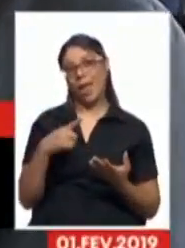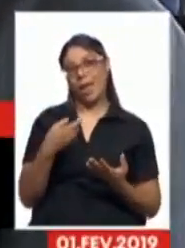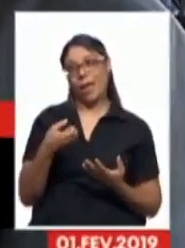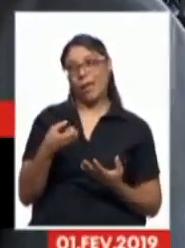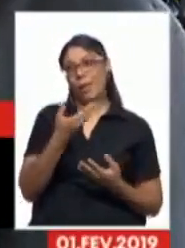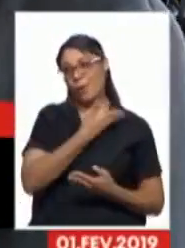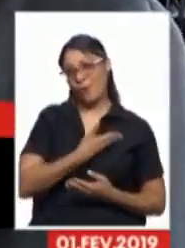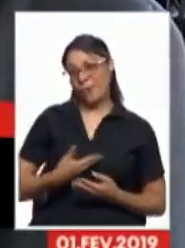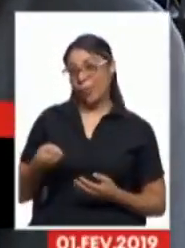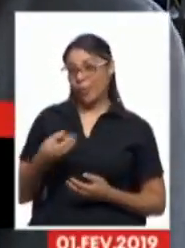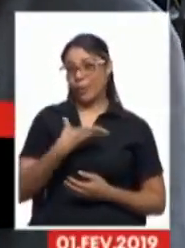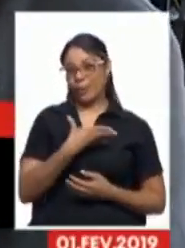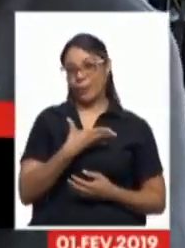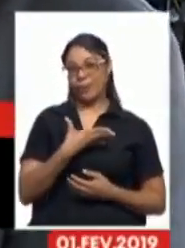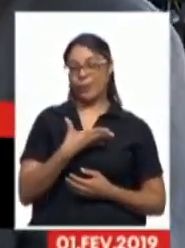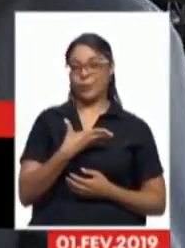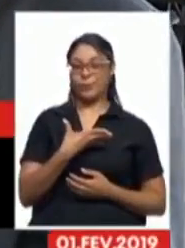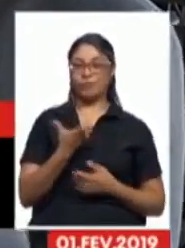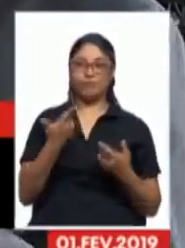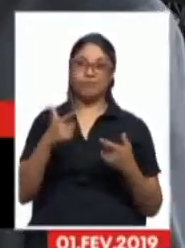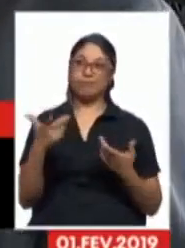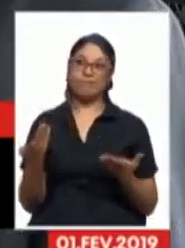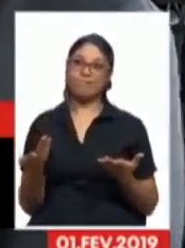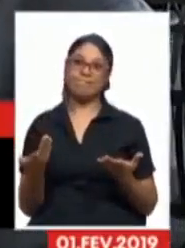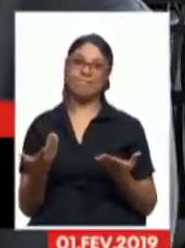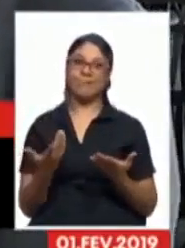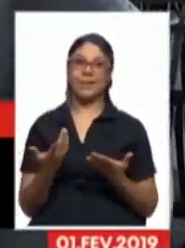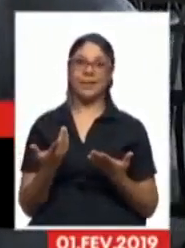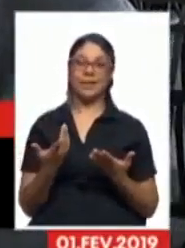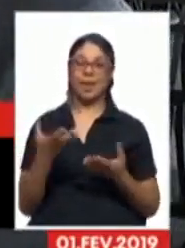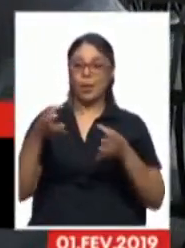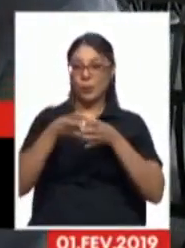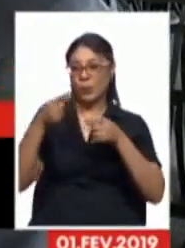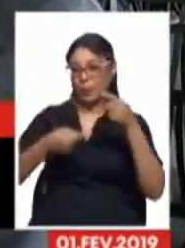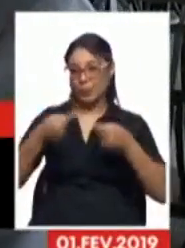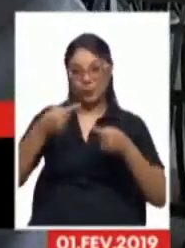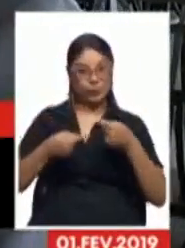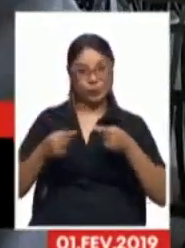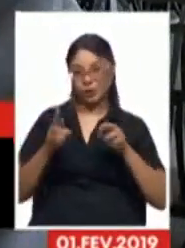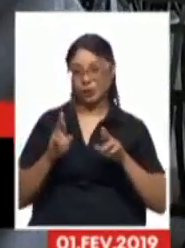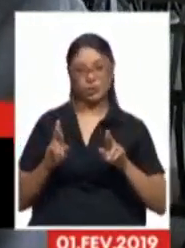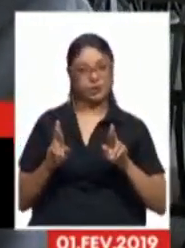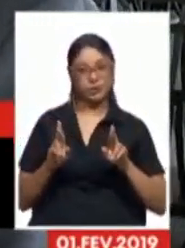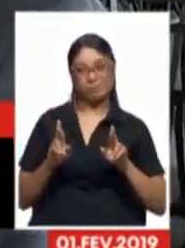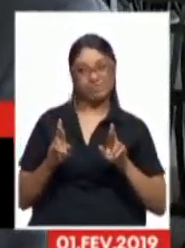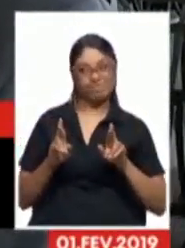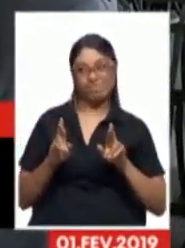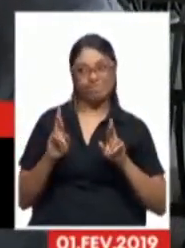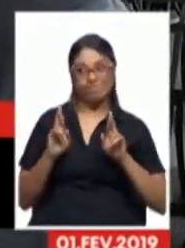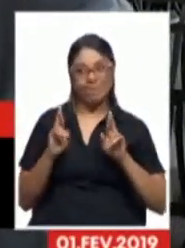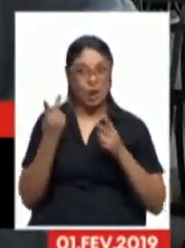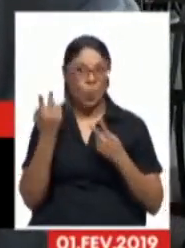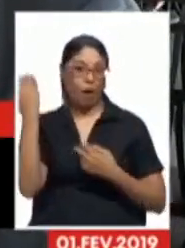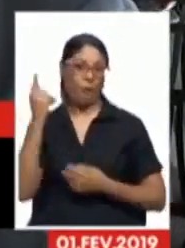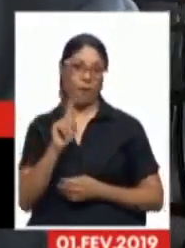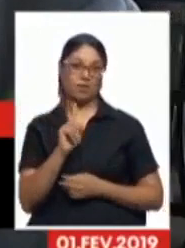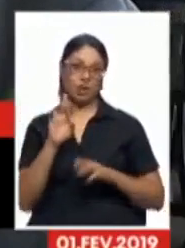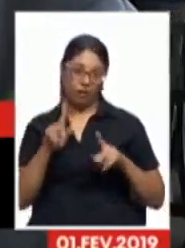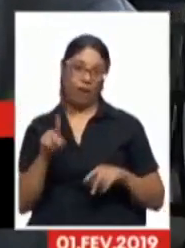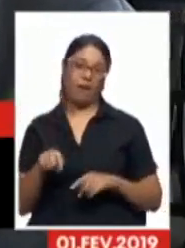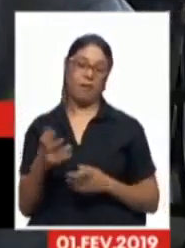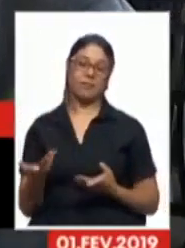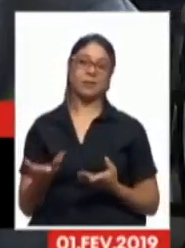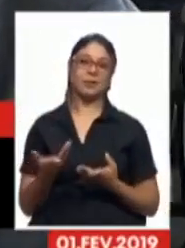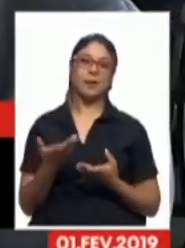que não representa um partido de expressão em termos de parlamentares, mas eu acho que ele pode construir uma